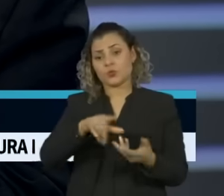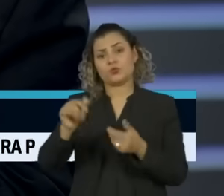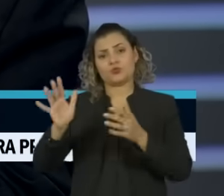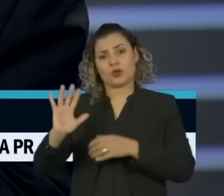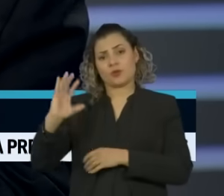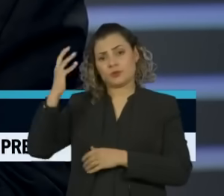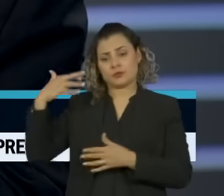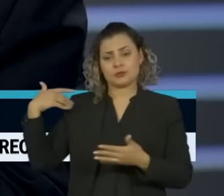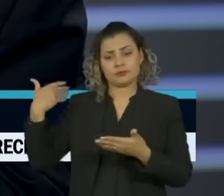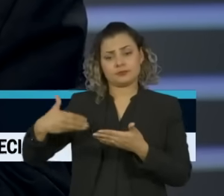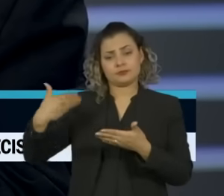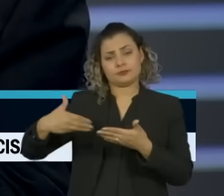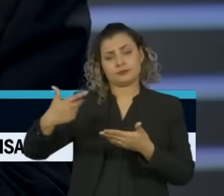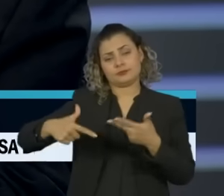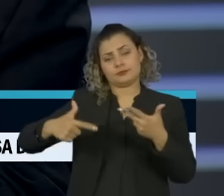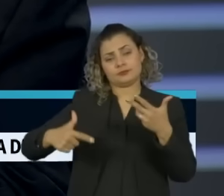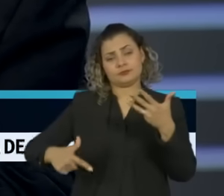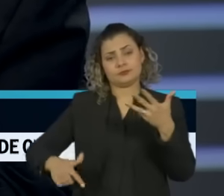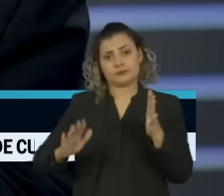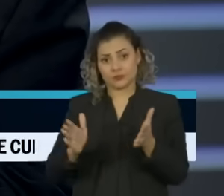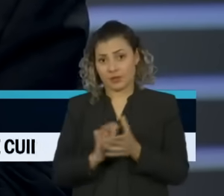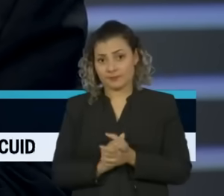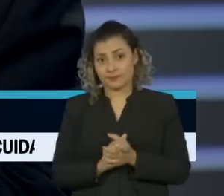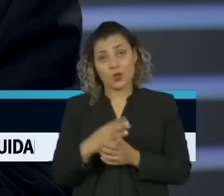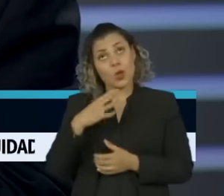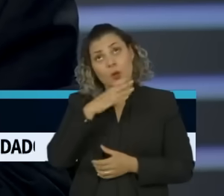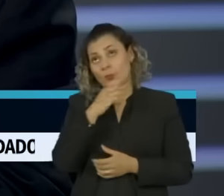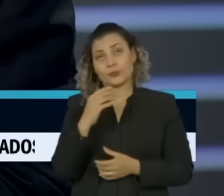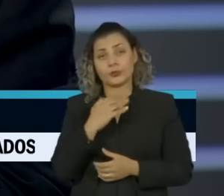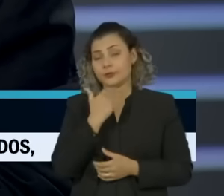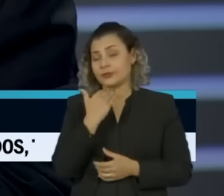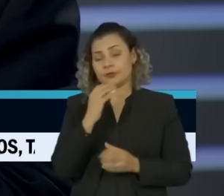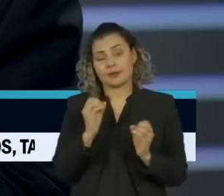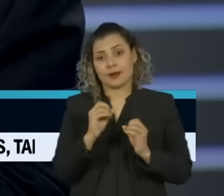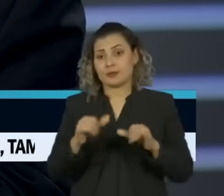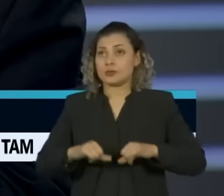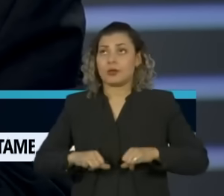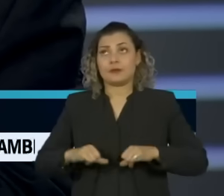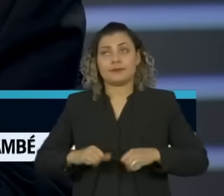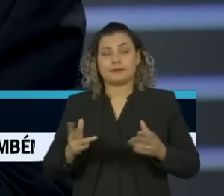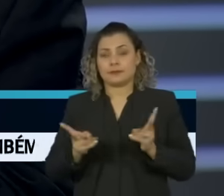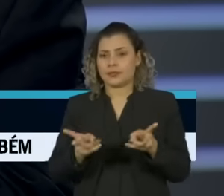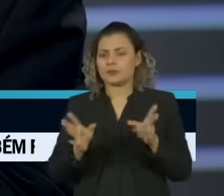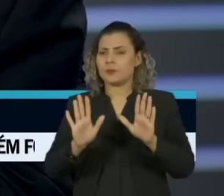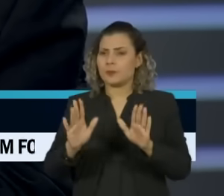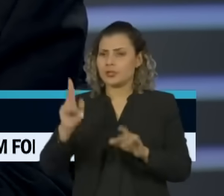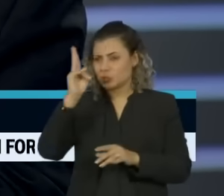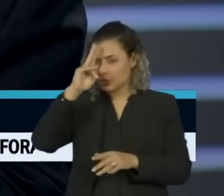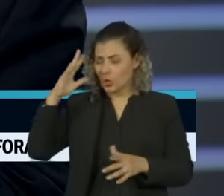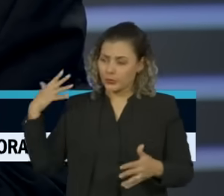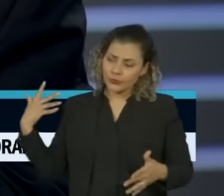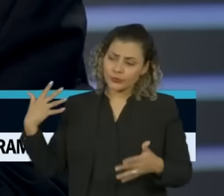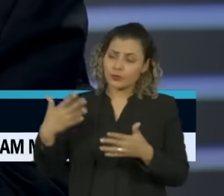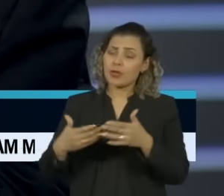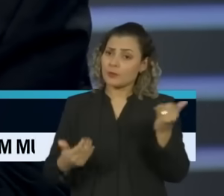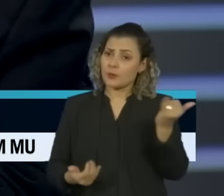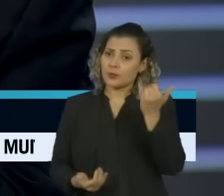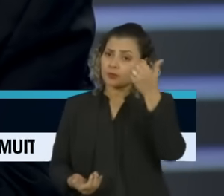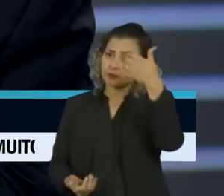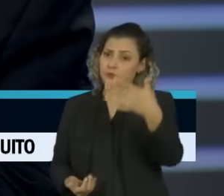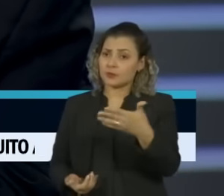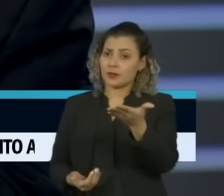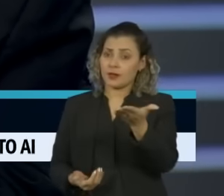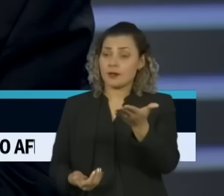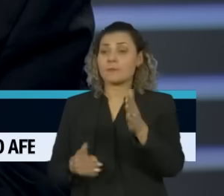isso centenas de vezes. É claro que isso não adianta nada para quem sofre, mas do ponto de vista histórico é importante lembrar isso. Mas